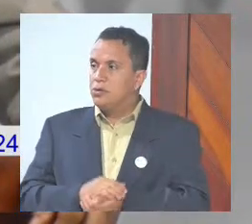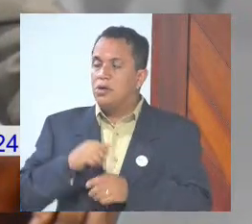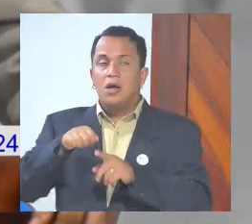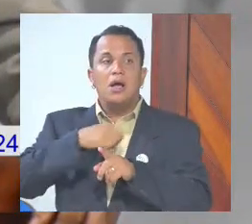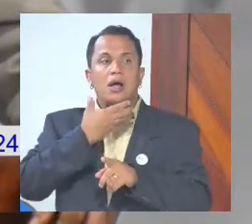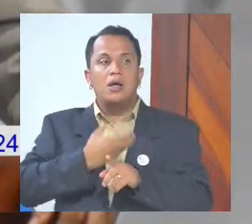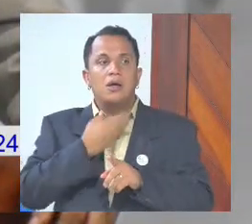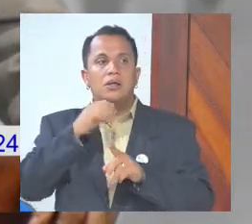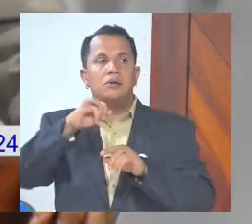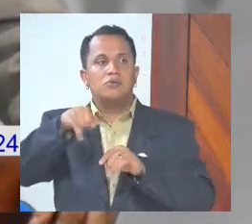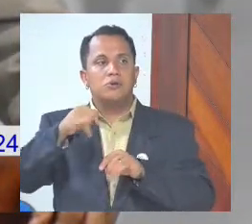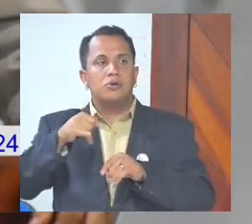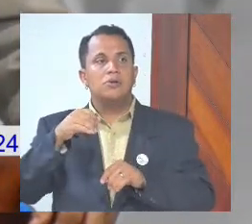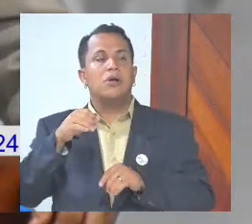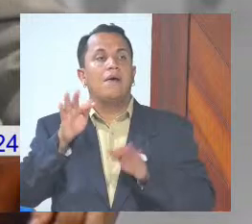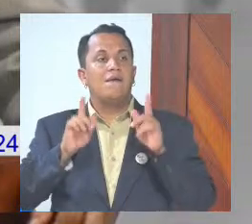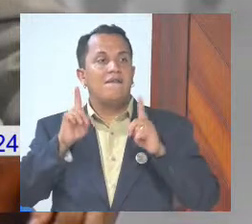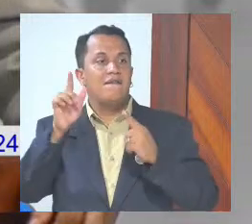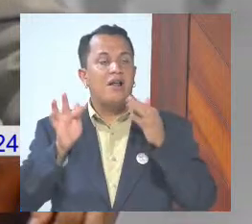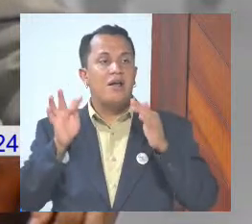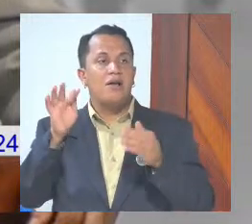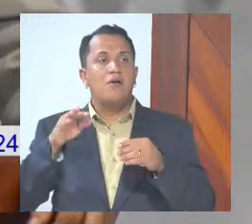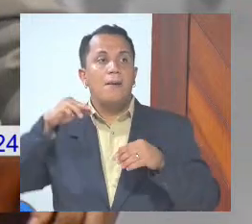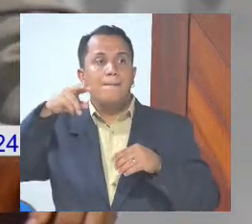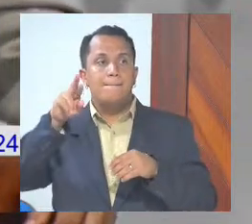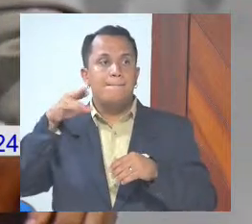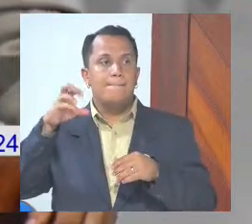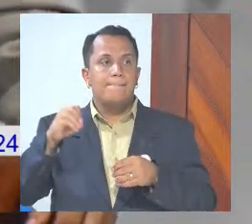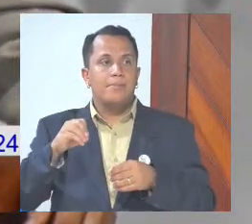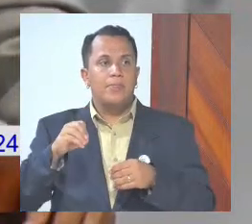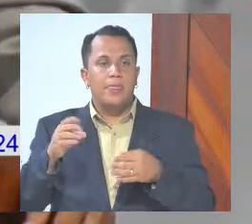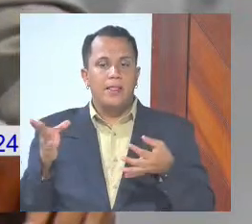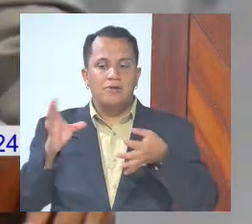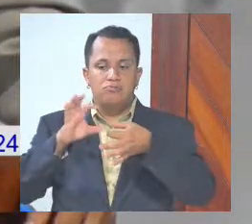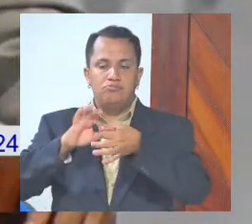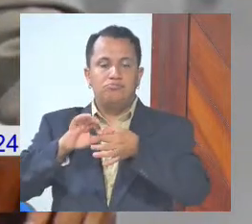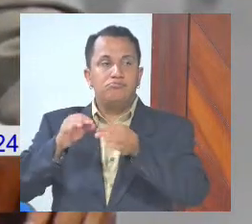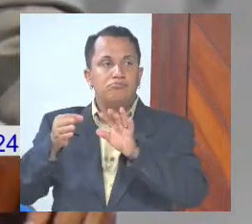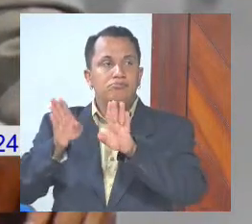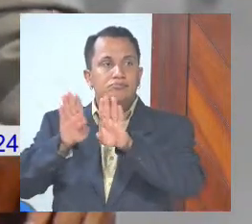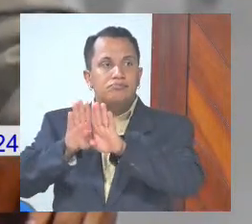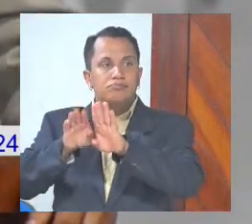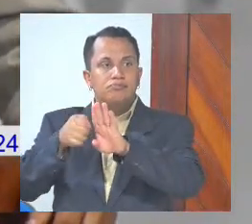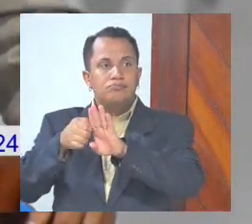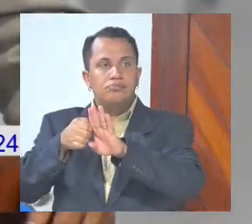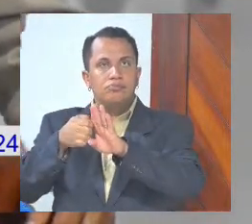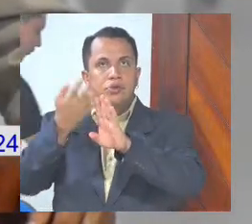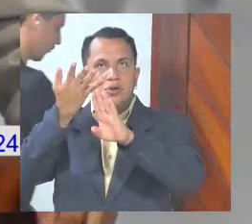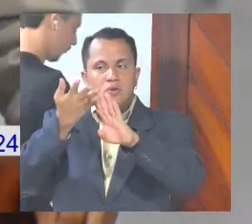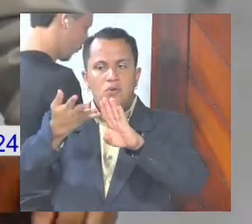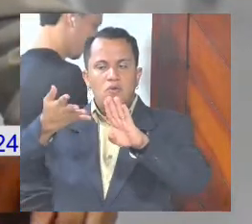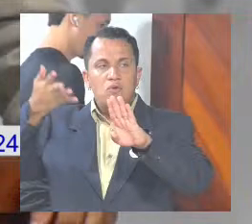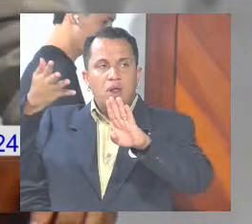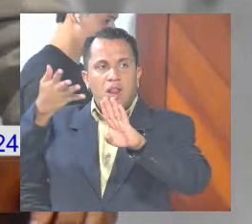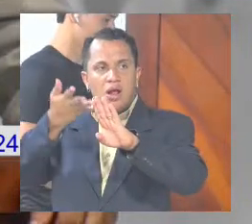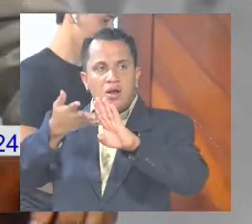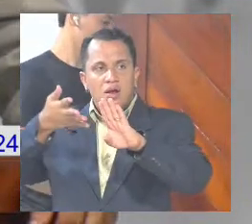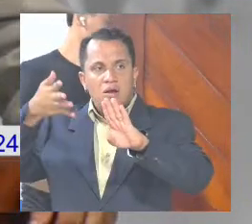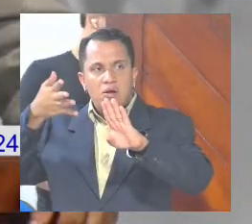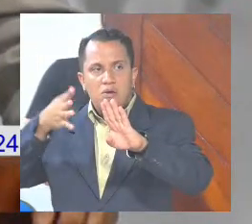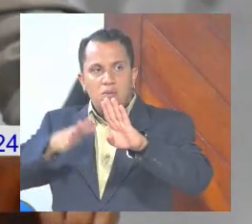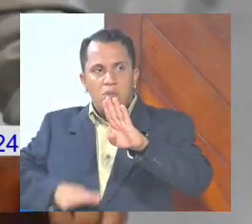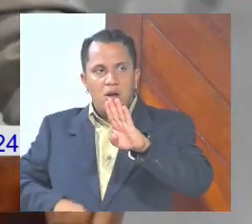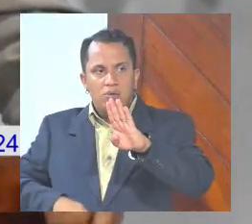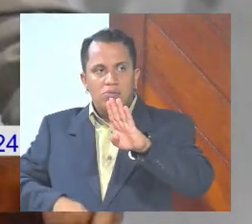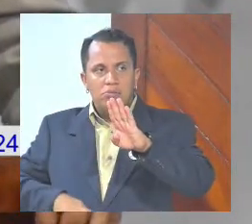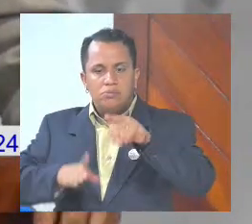Dezembro, janeiro, fevereiro e março. E a escola de Fortaleza lá parece que é um forro que caiu